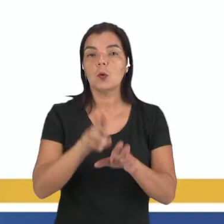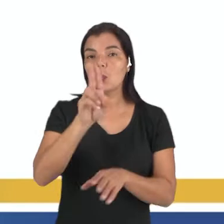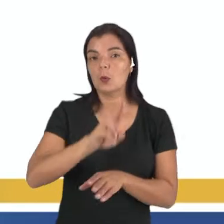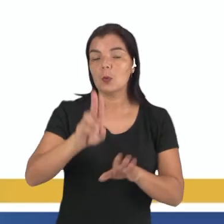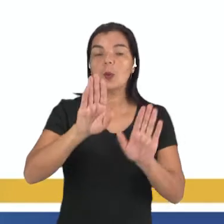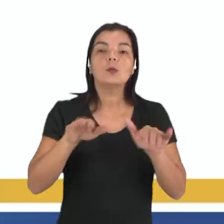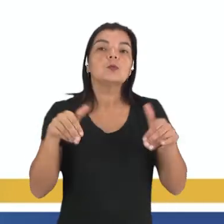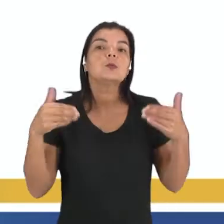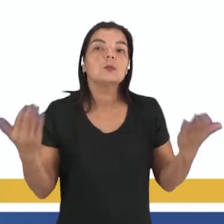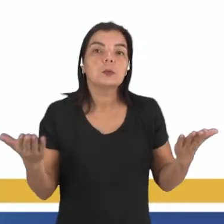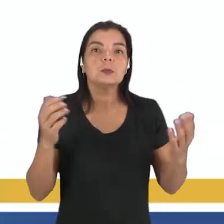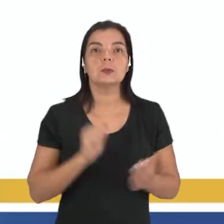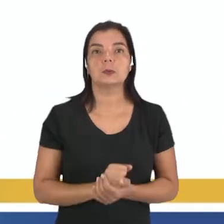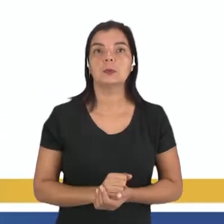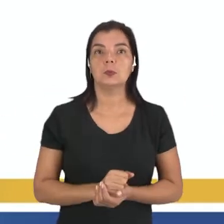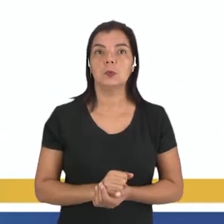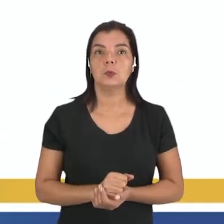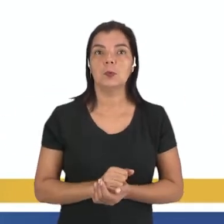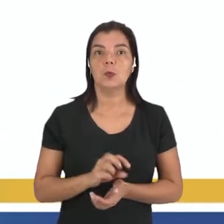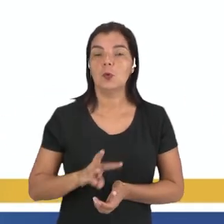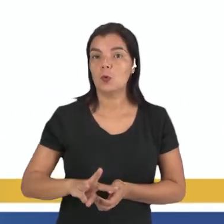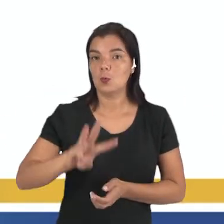usamos com o significado de quando.